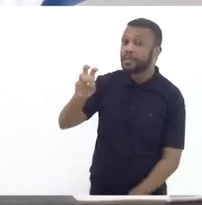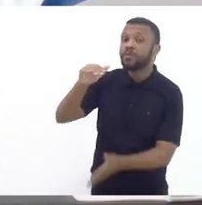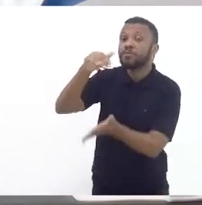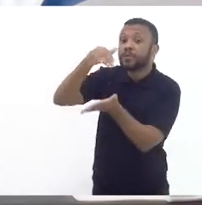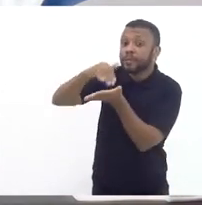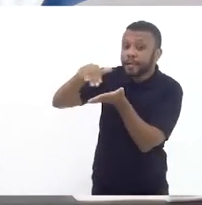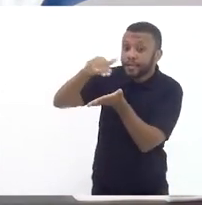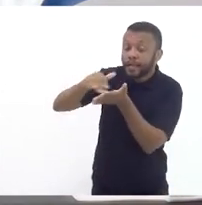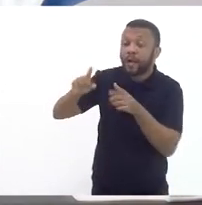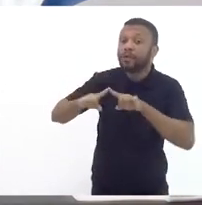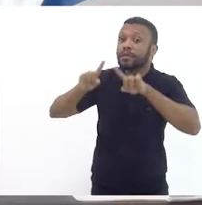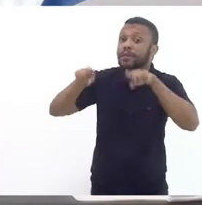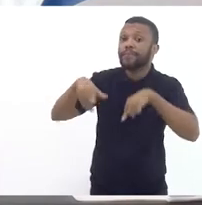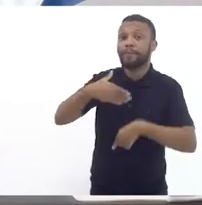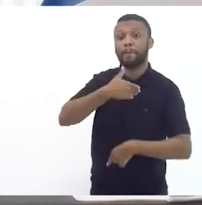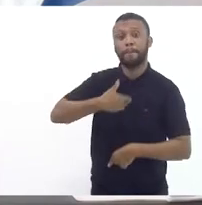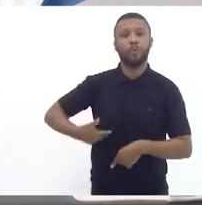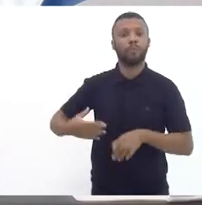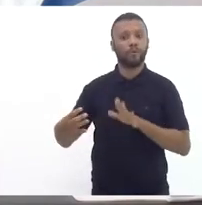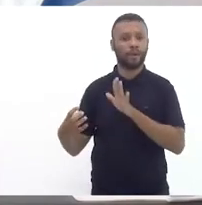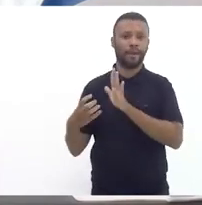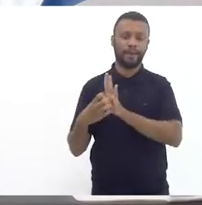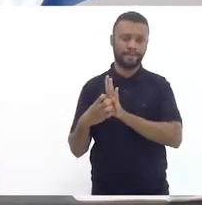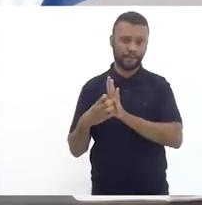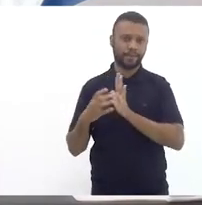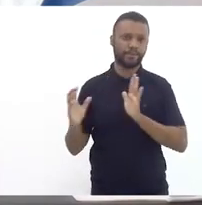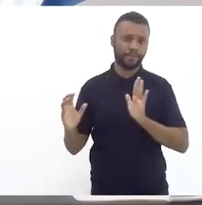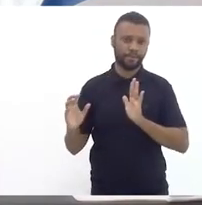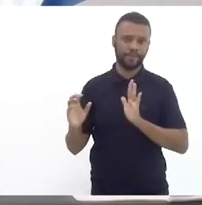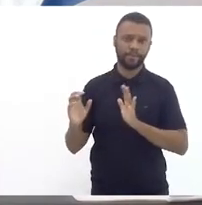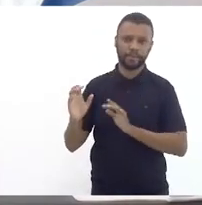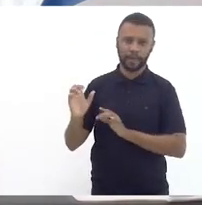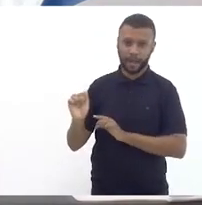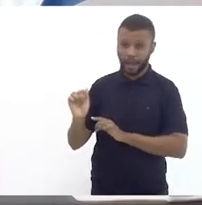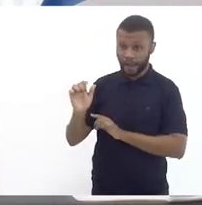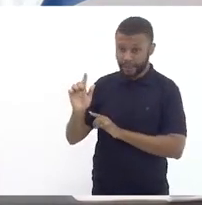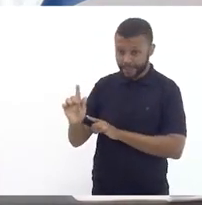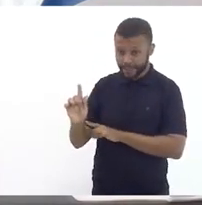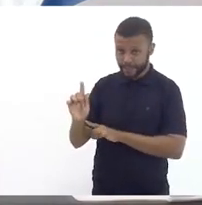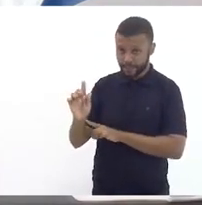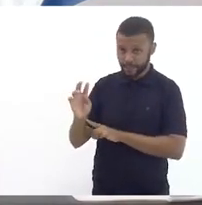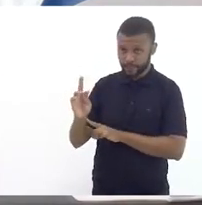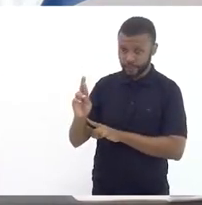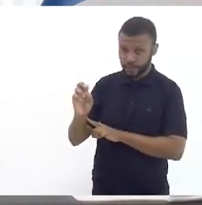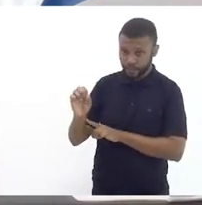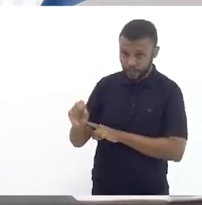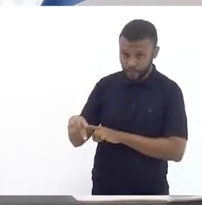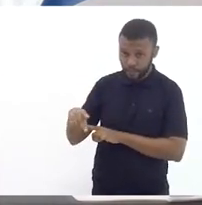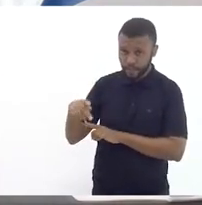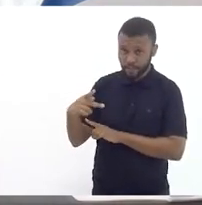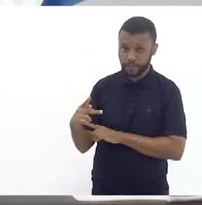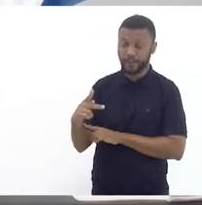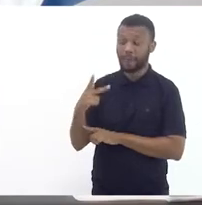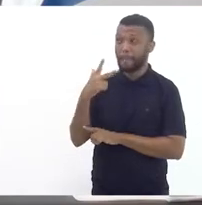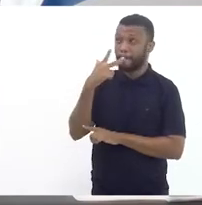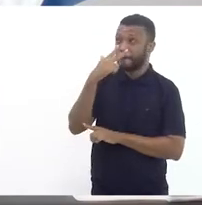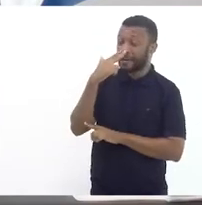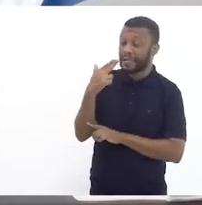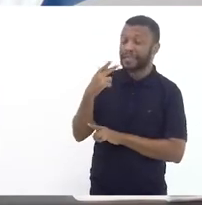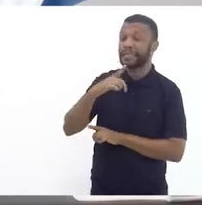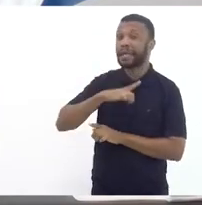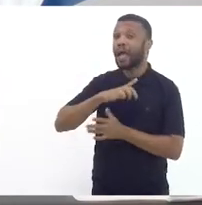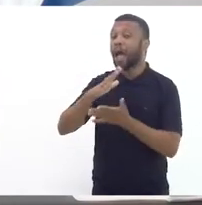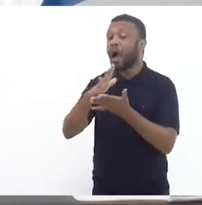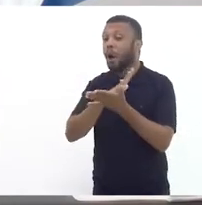5 servidores públicos efetivos, né, da Getransp. Estou nem dizendo que esses 5 estão trabalhando na Getransp, que parece que tem situações de